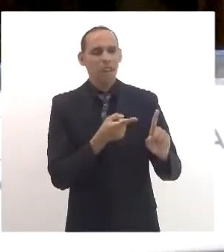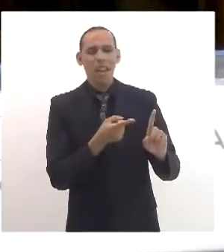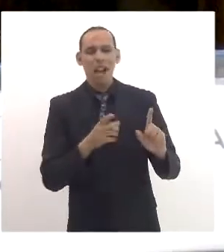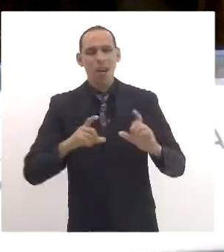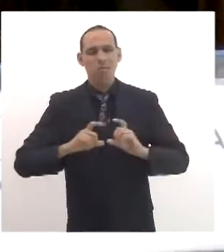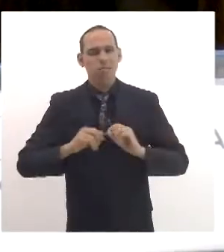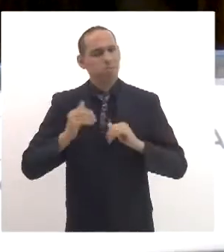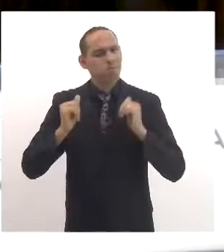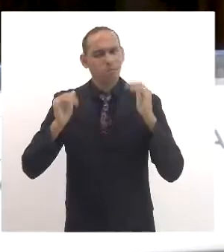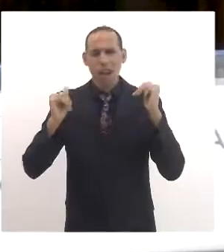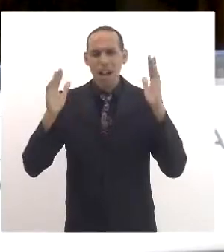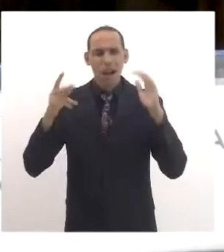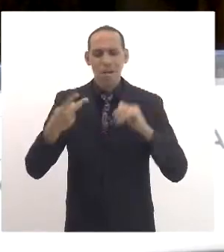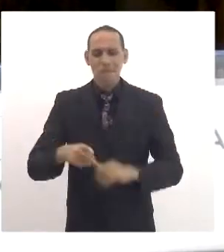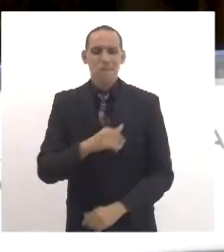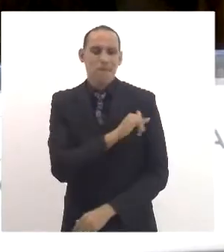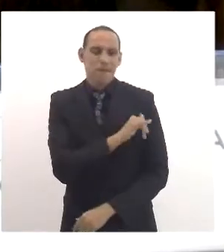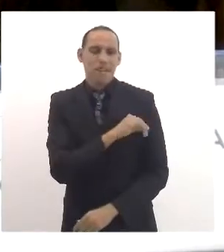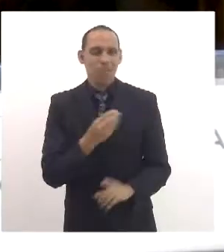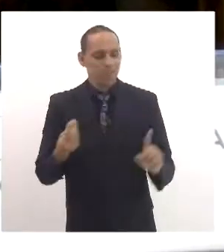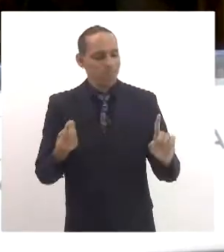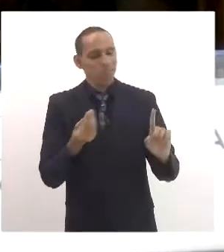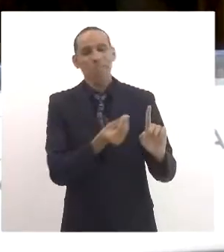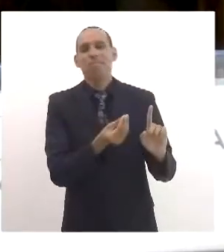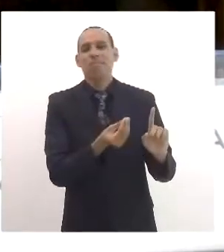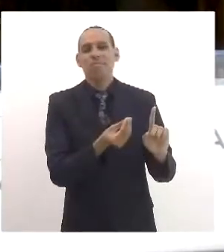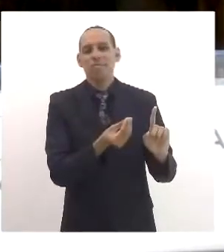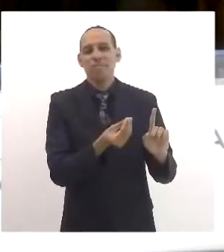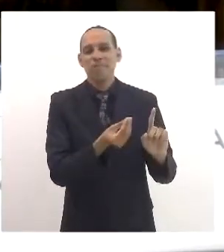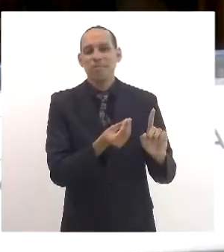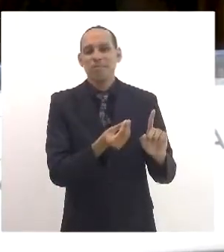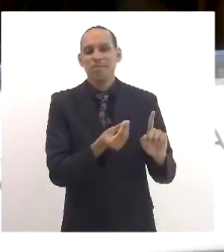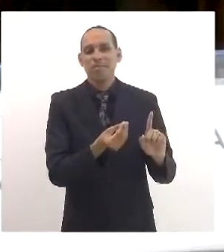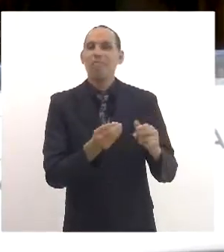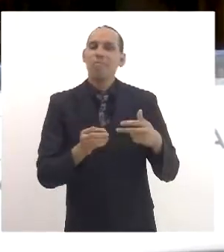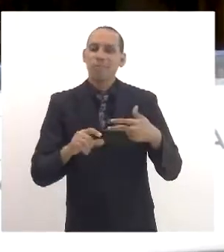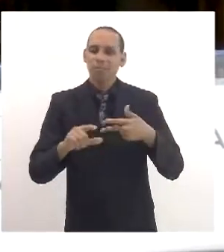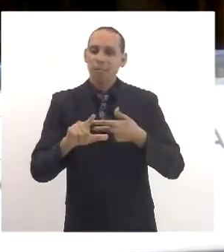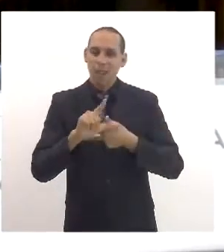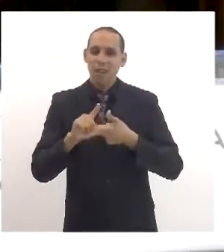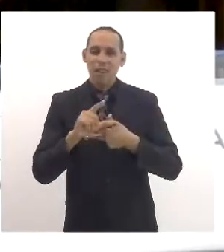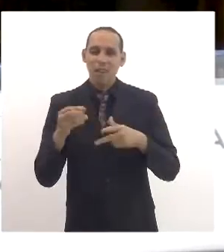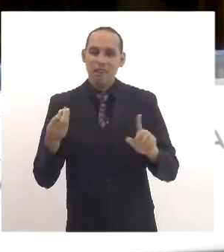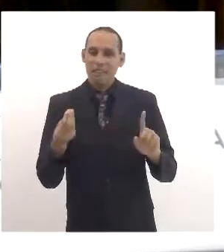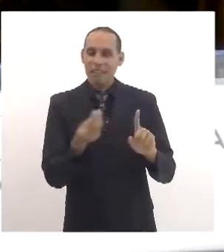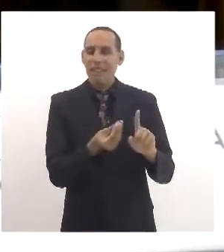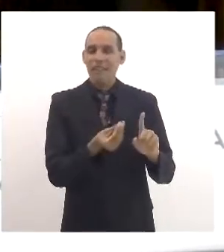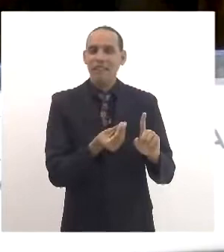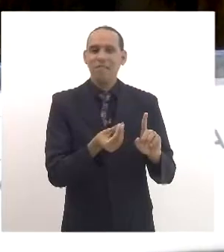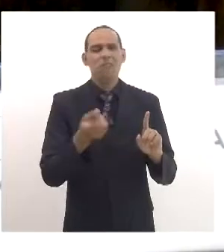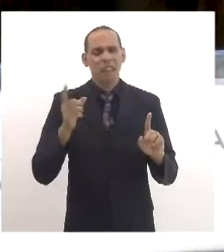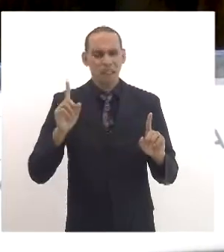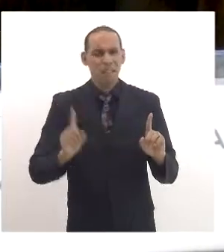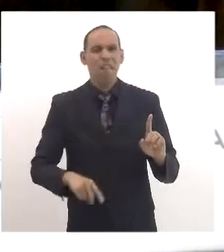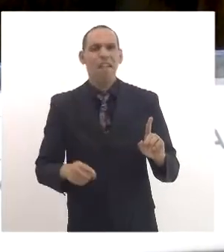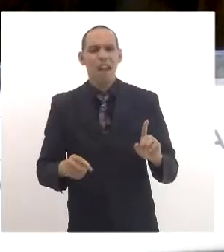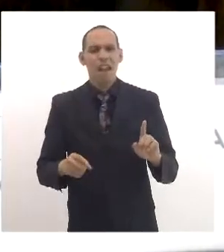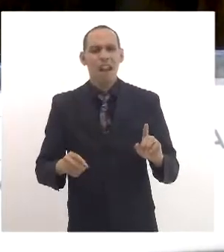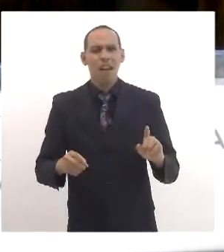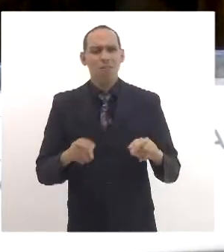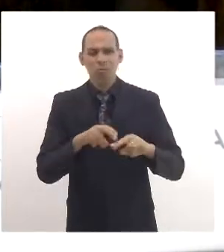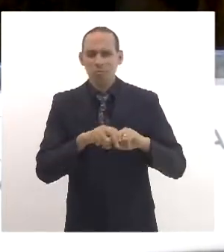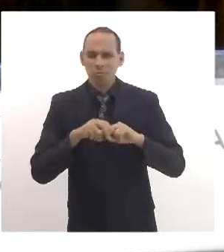comenda do Estado do Rio de Janeiro, através do seu poder legislativo. É, de fato, um motivo de